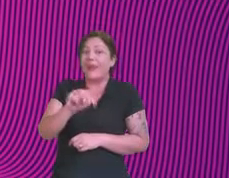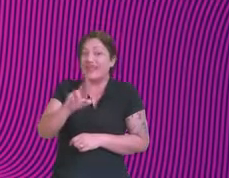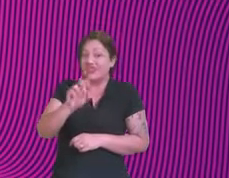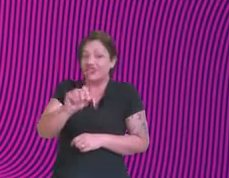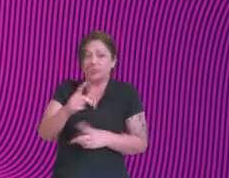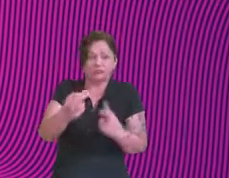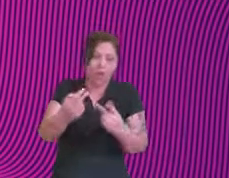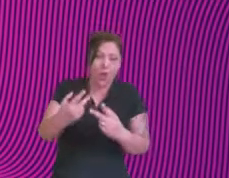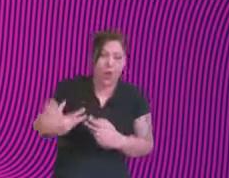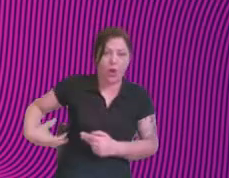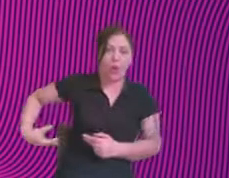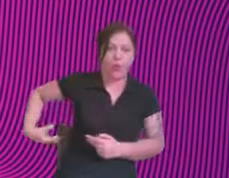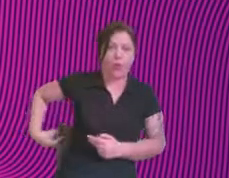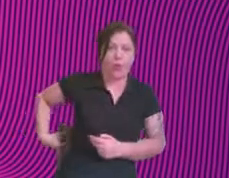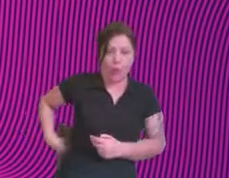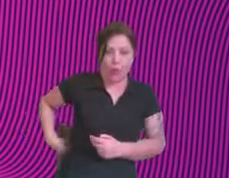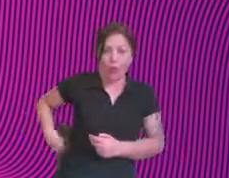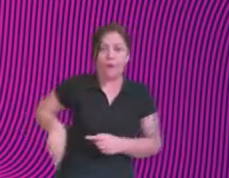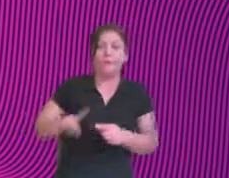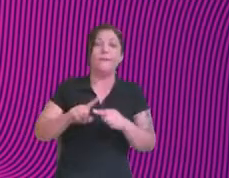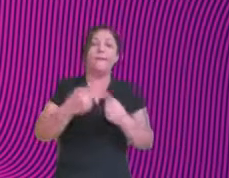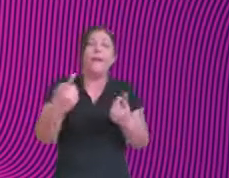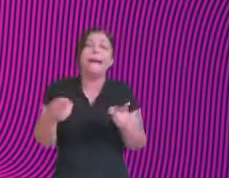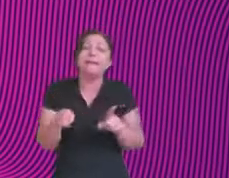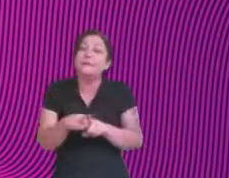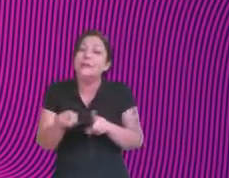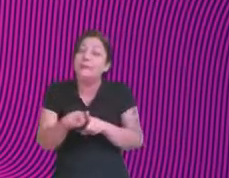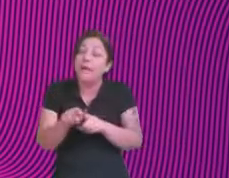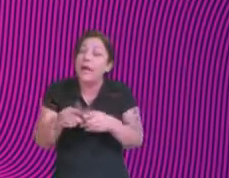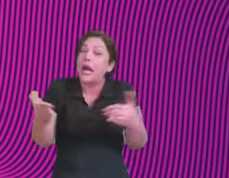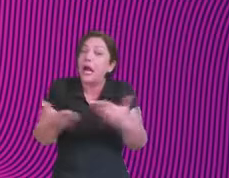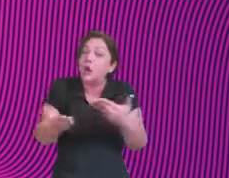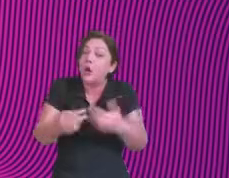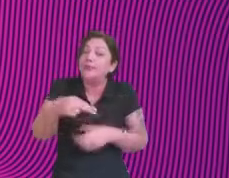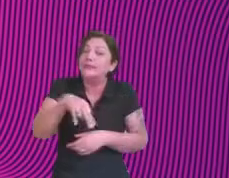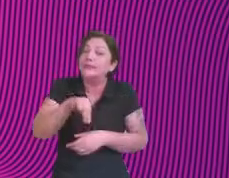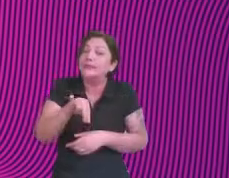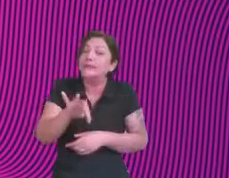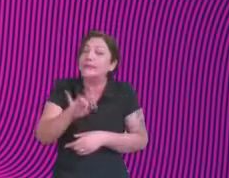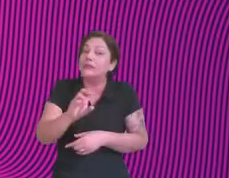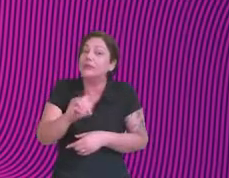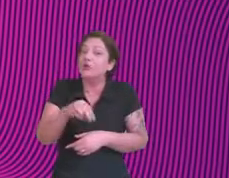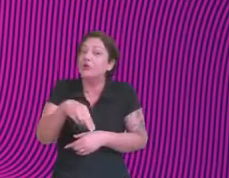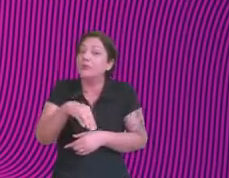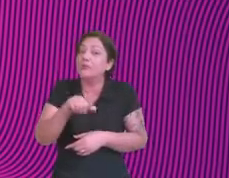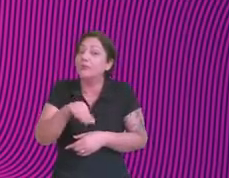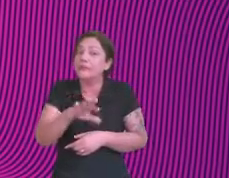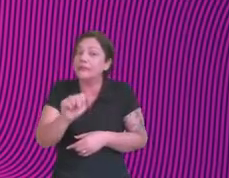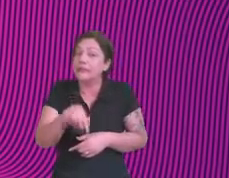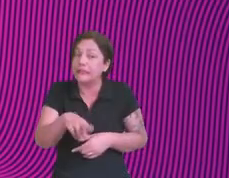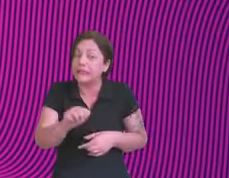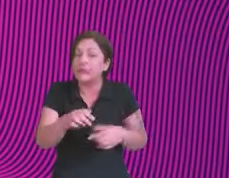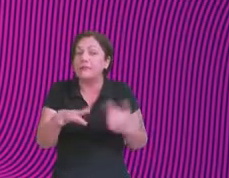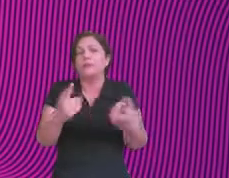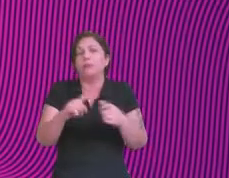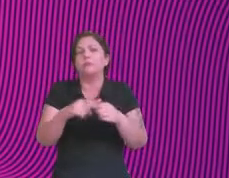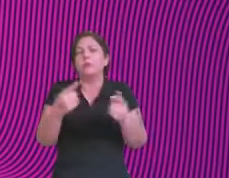e no INCA a gente tem a mitomicina, que ela foi adquirida também para tratar canal anal e algumas outras doenças